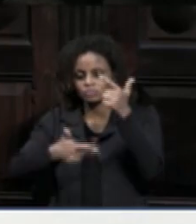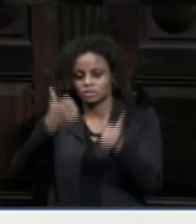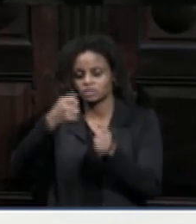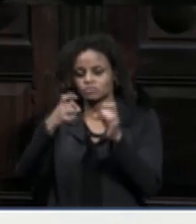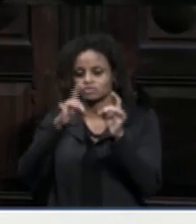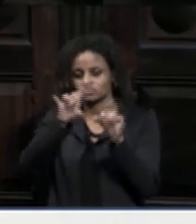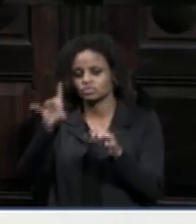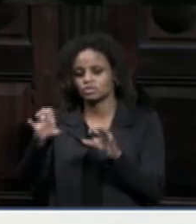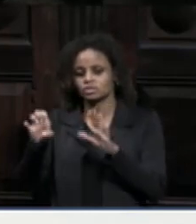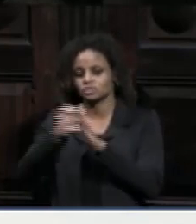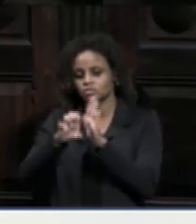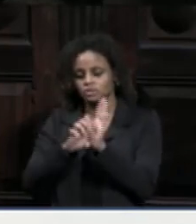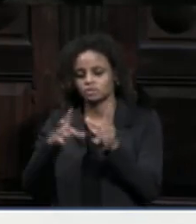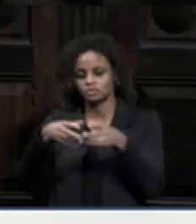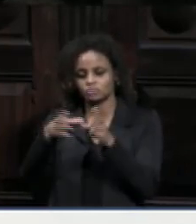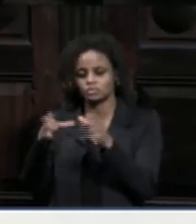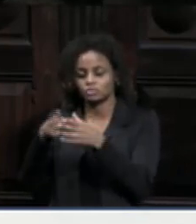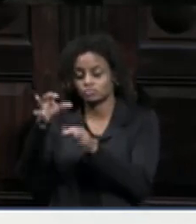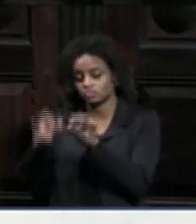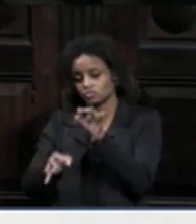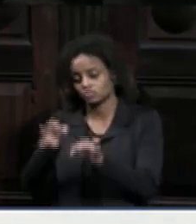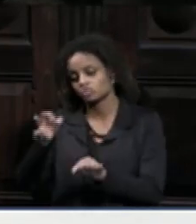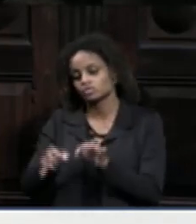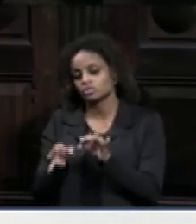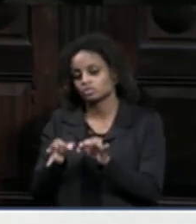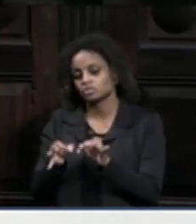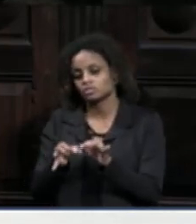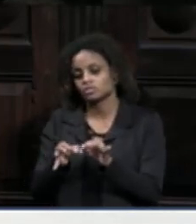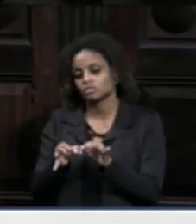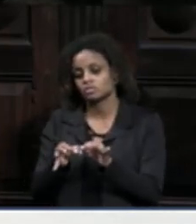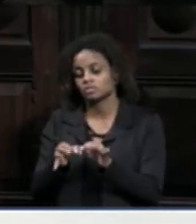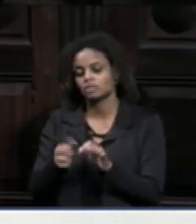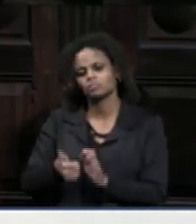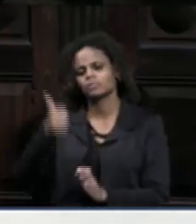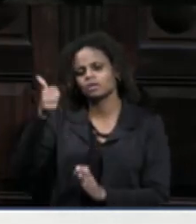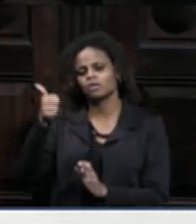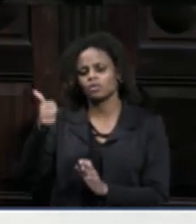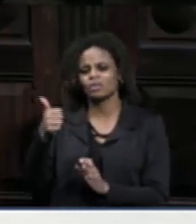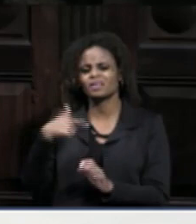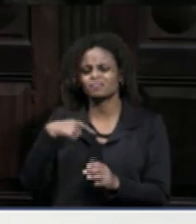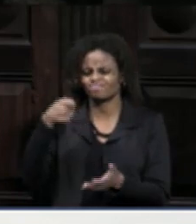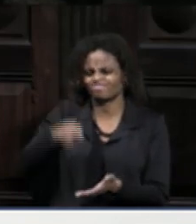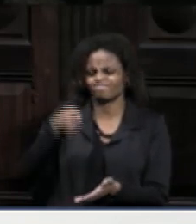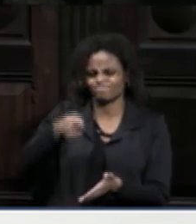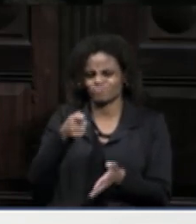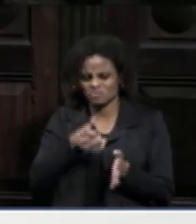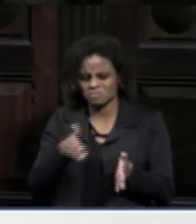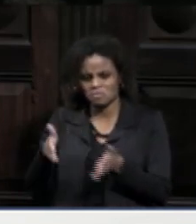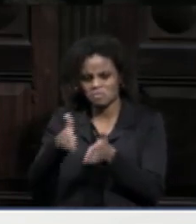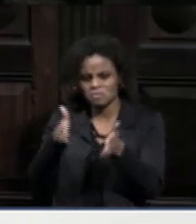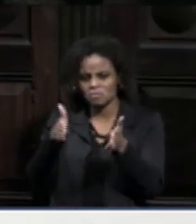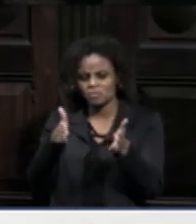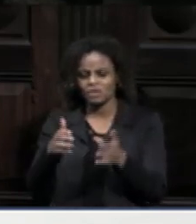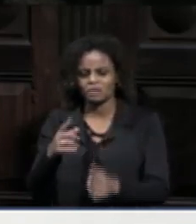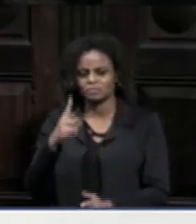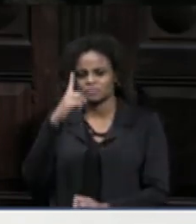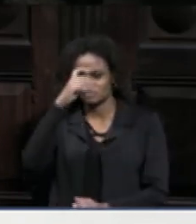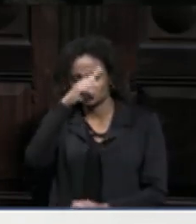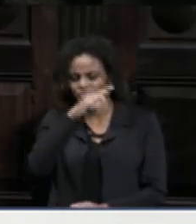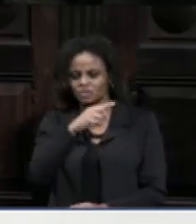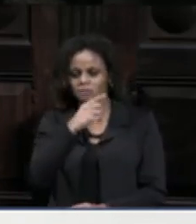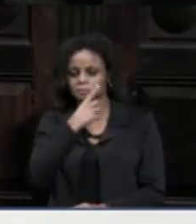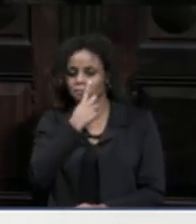da Comissão de Constituição e Justiça, do que a gente tentar forçar um caminho e o quórum